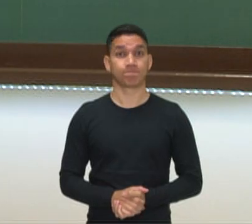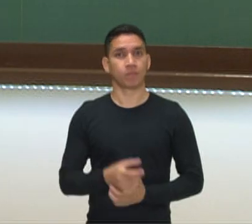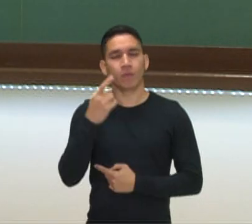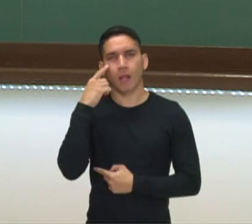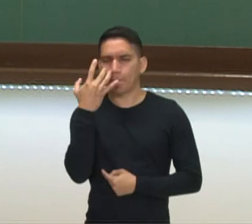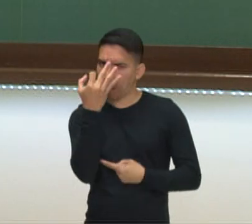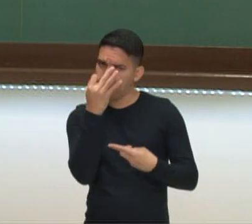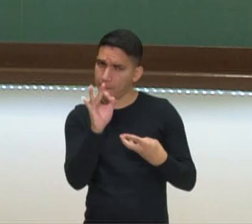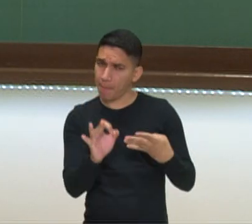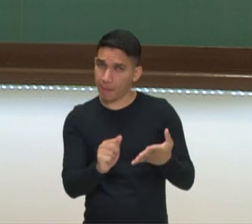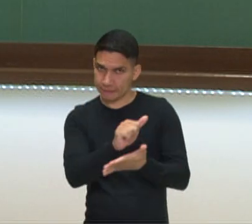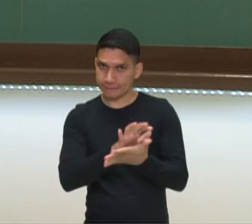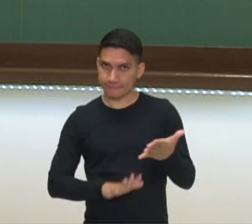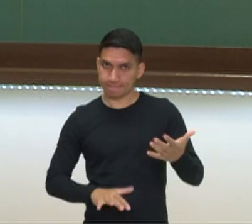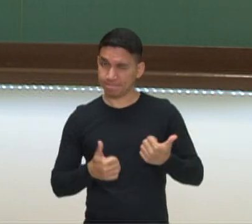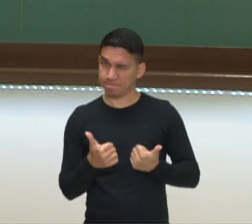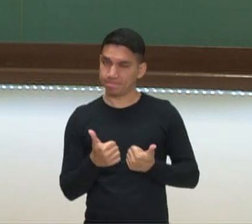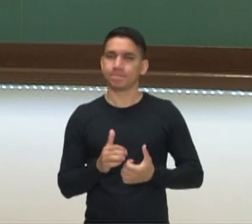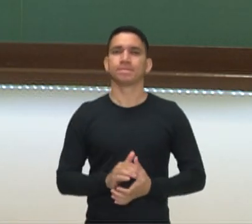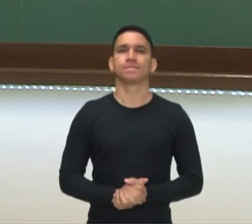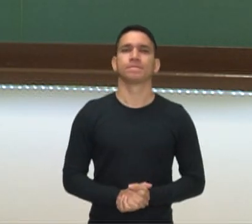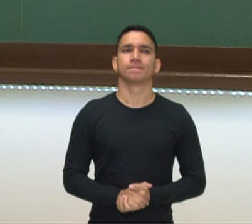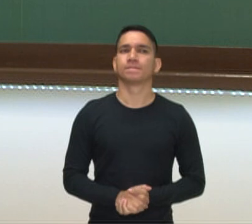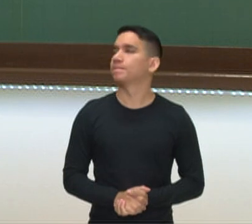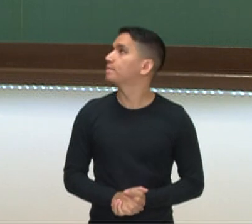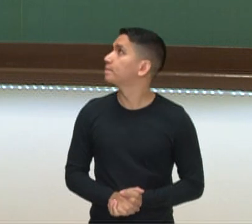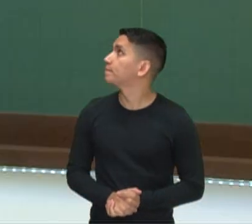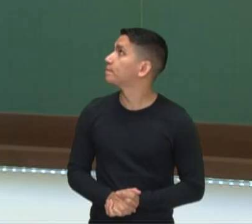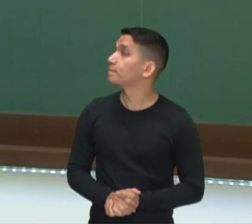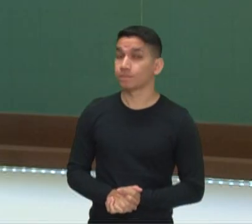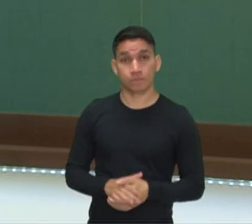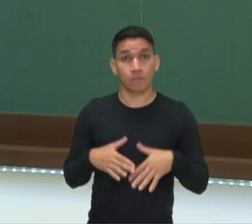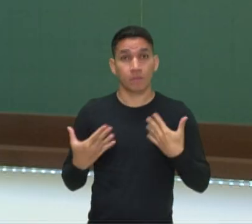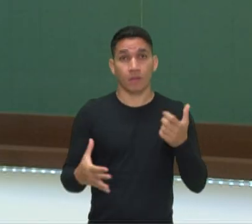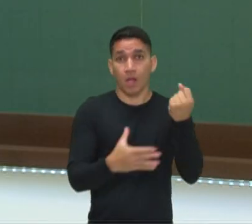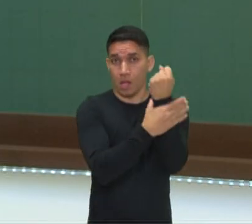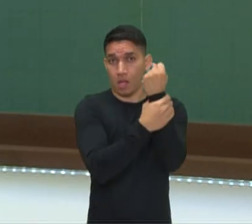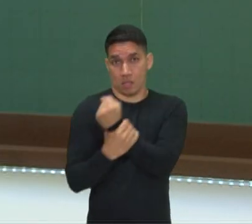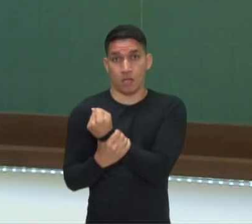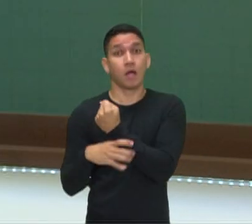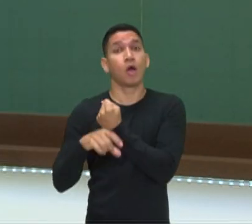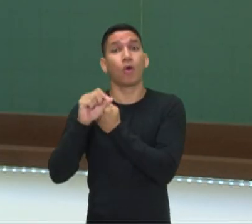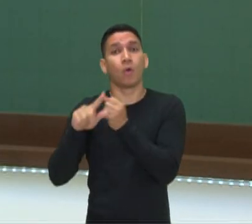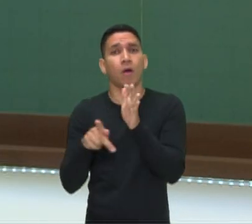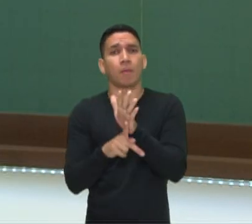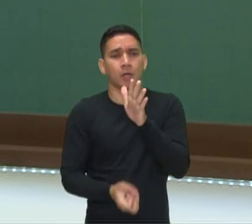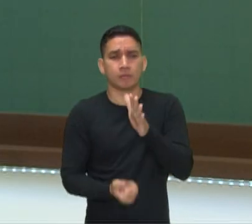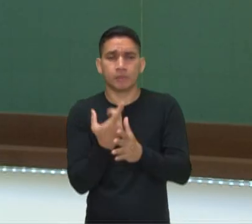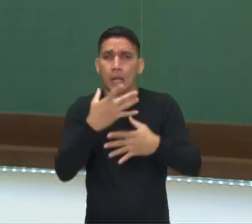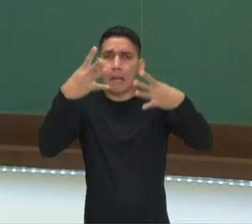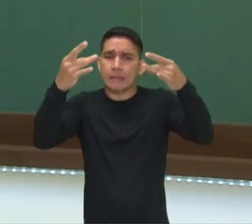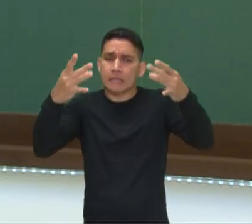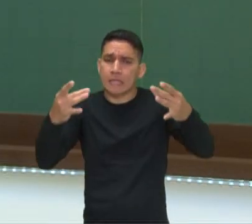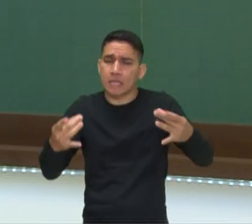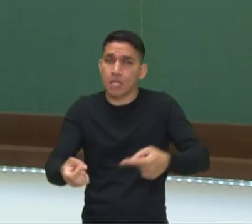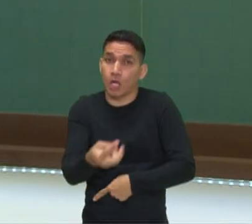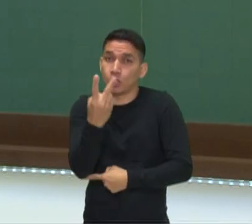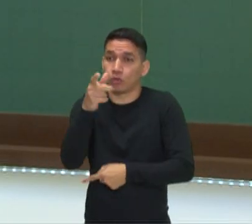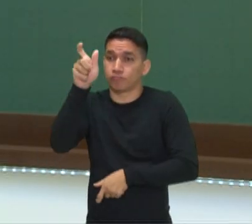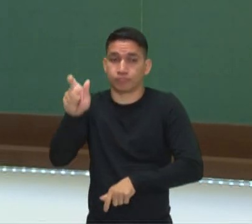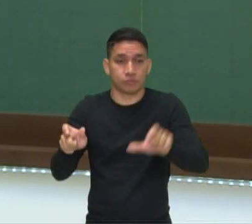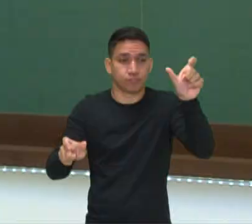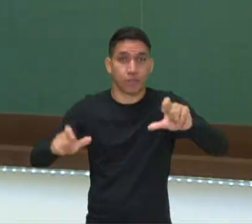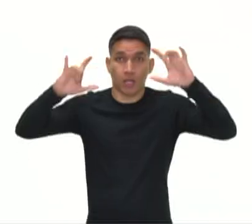Vamos fazer a correção da nossa atividade, pessoal? O poder absolutista foi legitimado por 2 teóricos